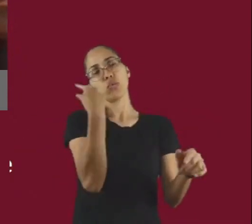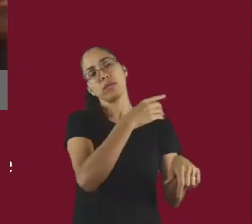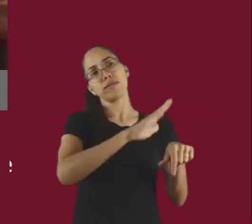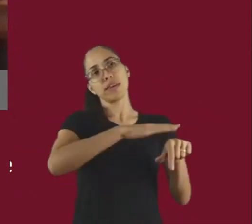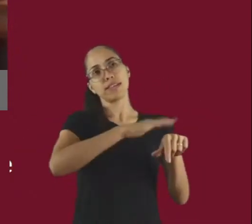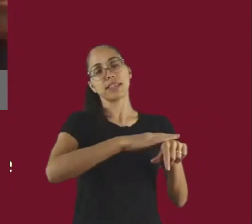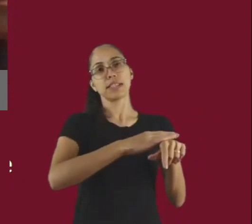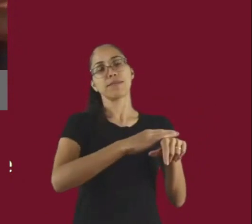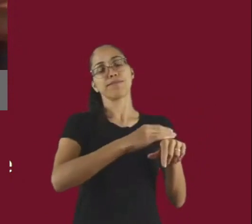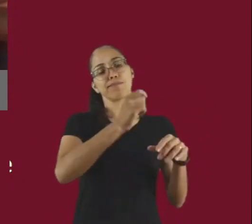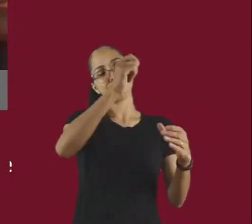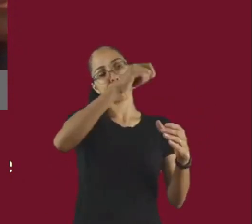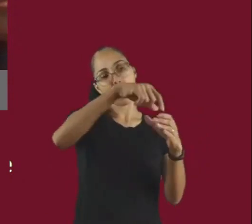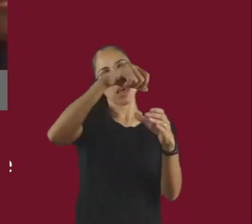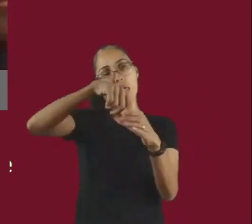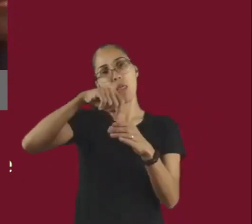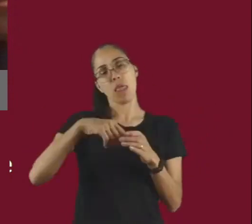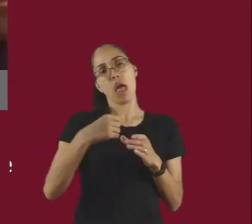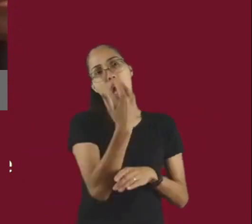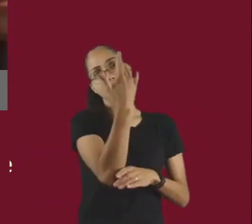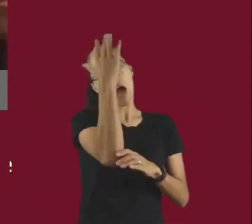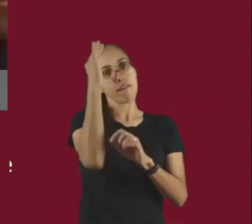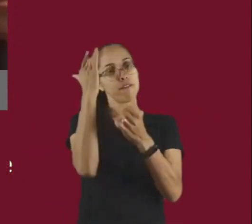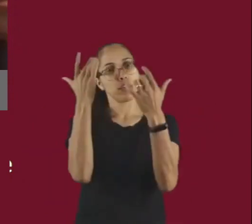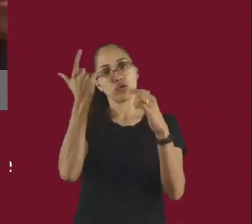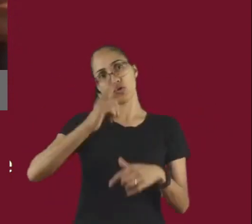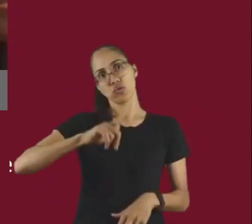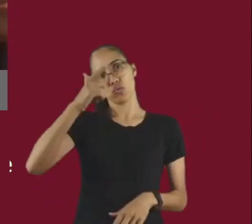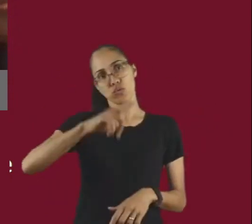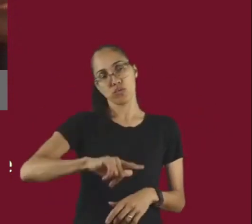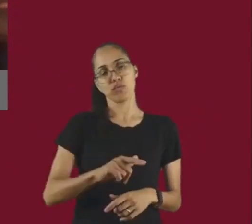é uma comunidade,